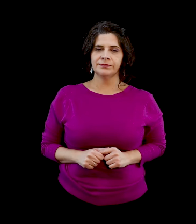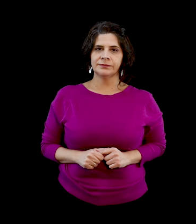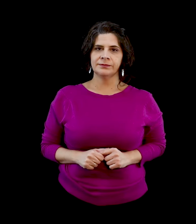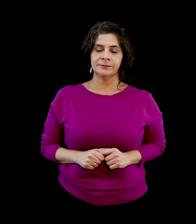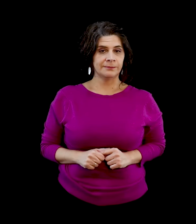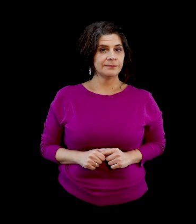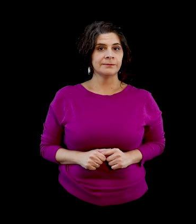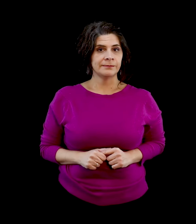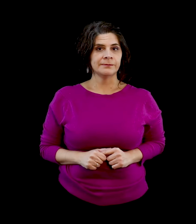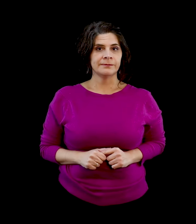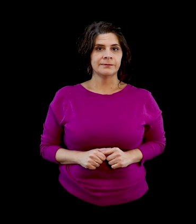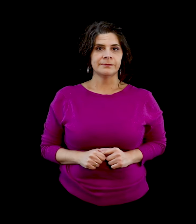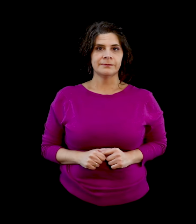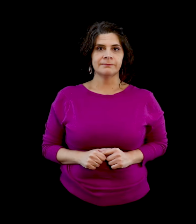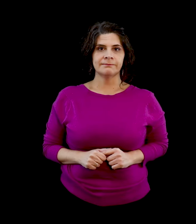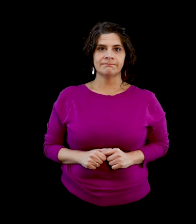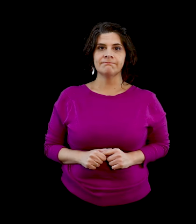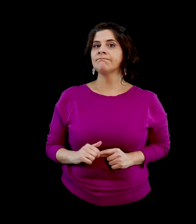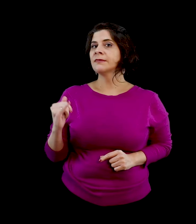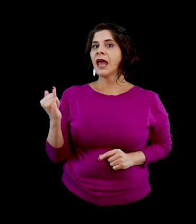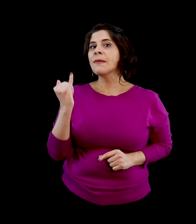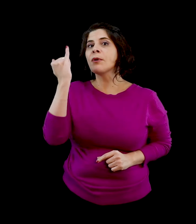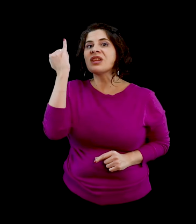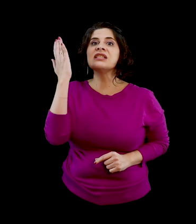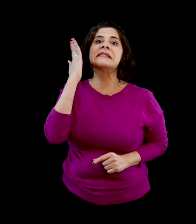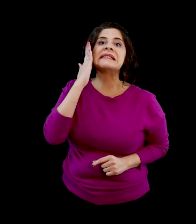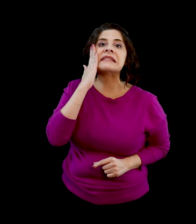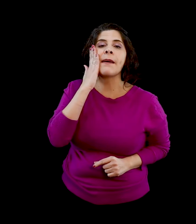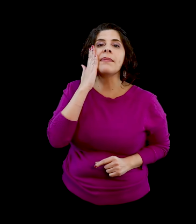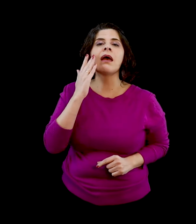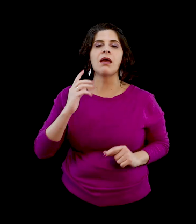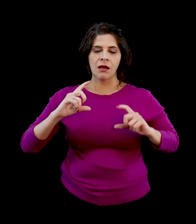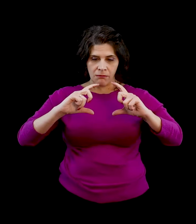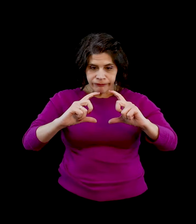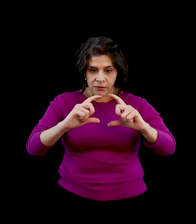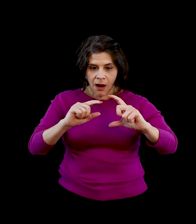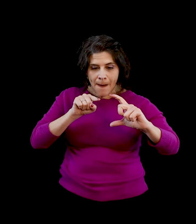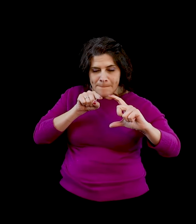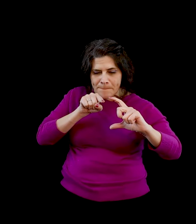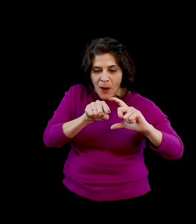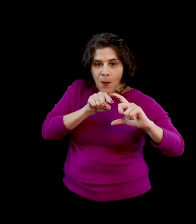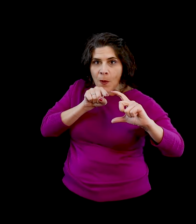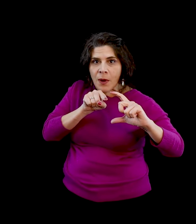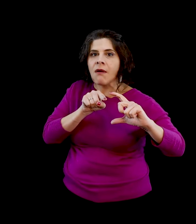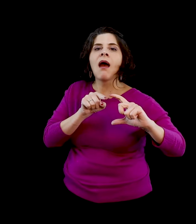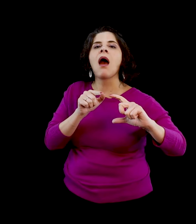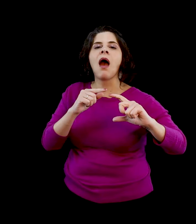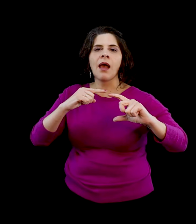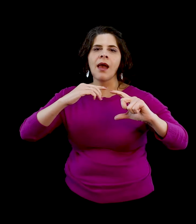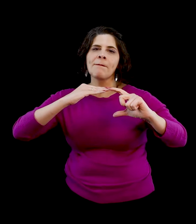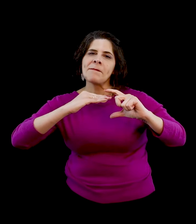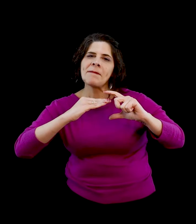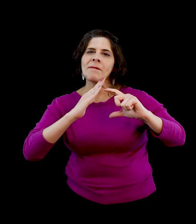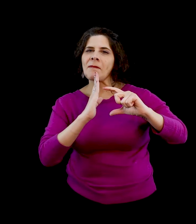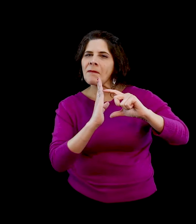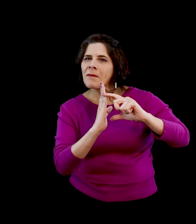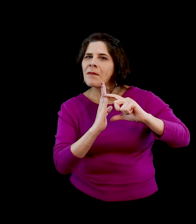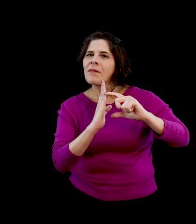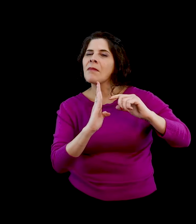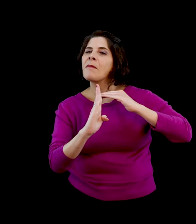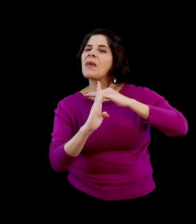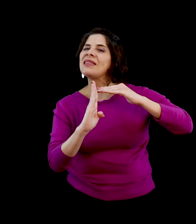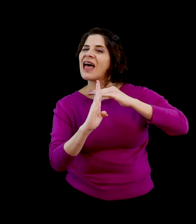É importante a gente ter o meio, quando a gente faz um compasso, a gente fica com o meio marcado, porque fica o furinho do compasso. A gente vai